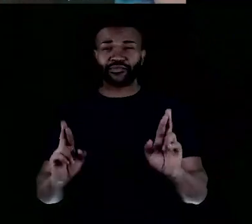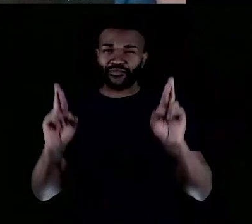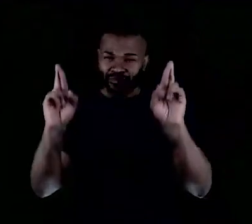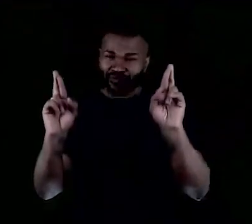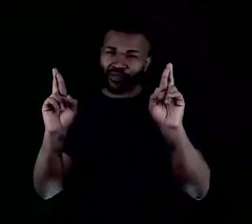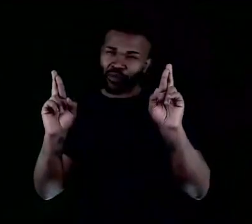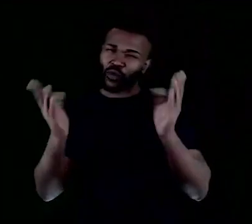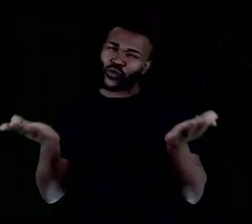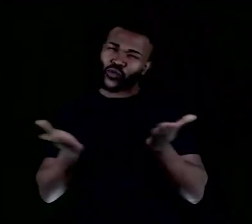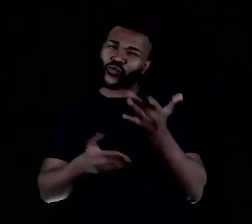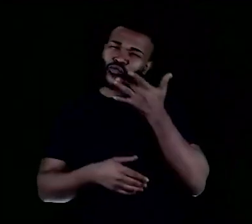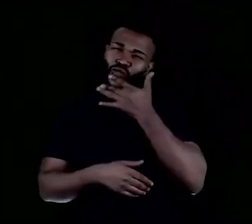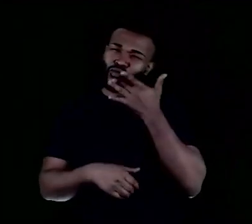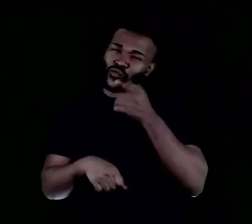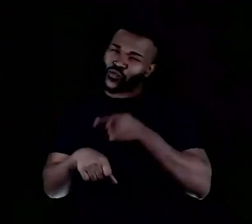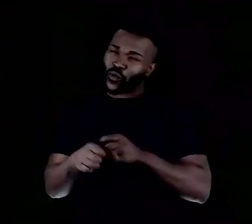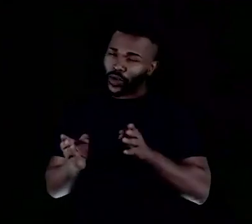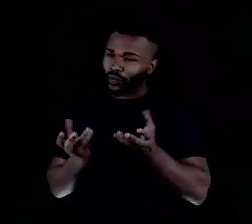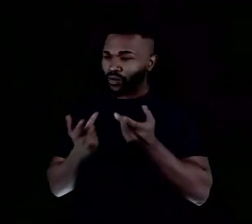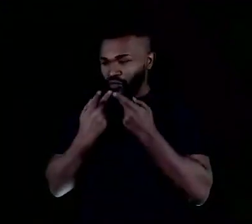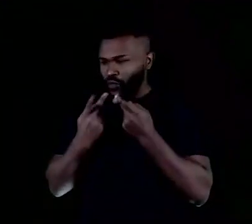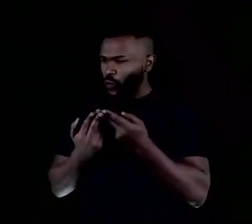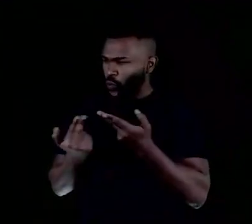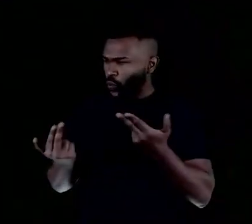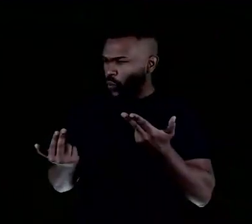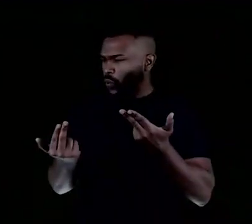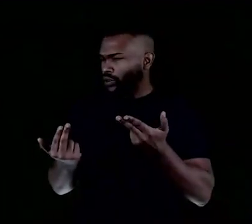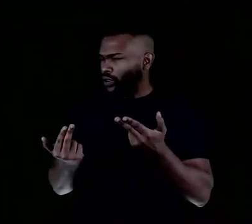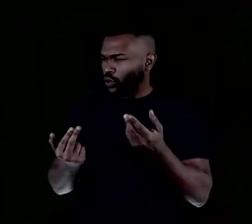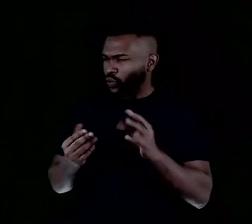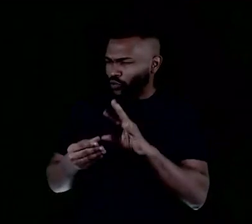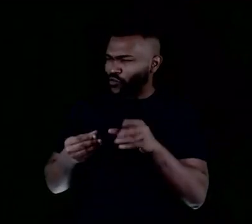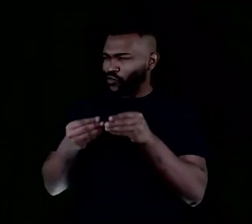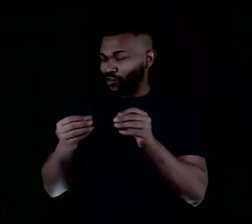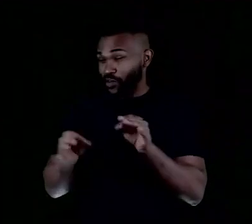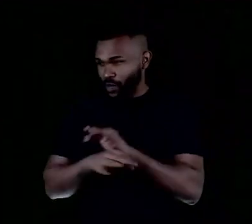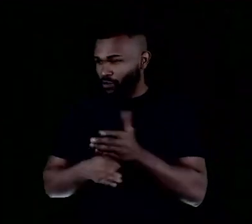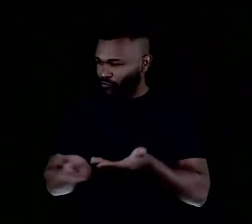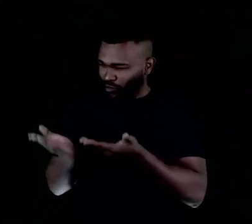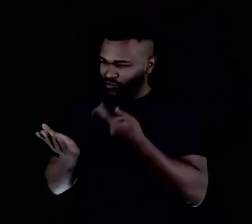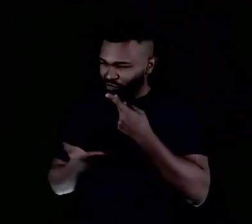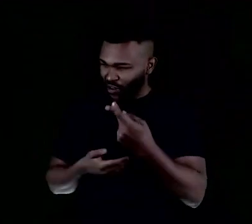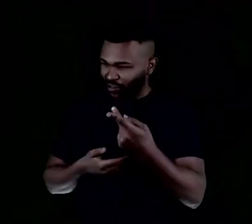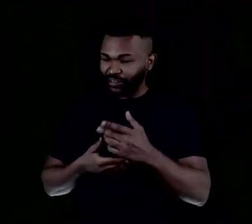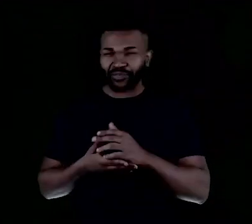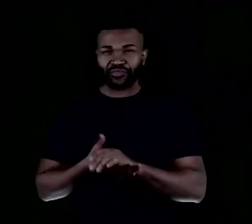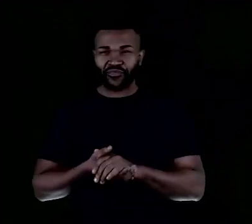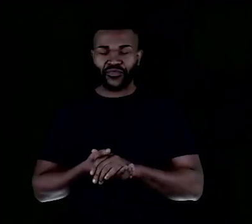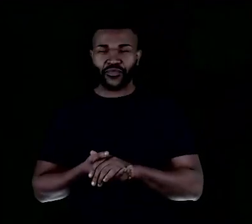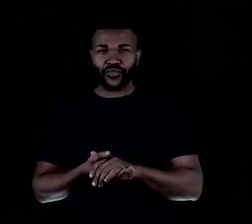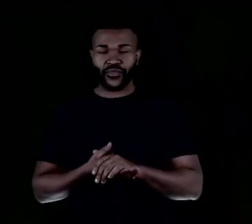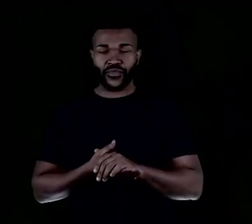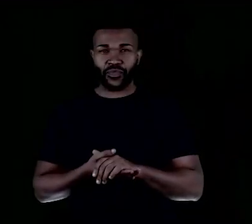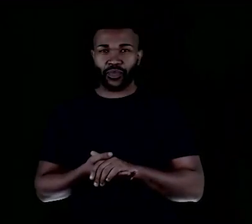Queridos, muito obrigado por essa conversa. Espero que enfim, tenha sido um momento gostosinho para vocês. Se quiserem falar algumas palavrinhas últimas para a